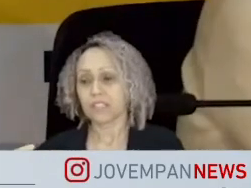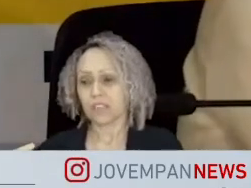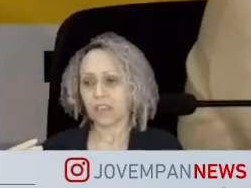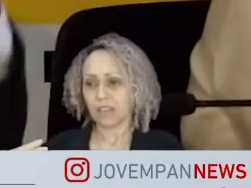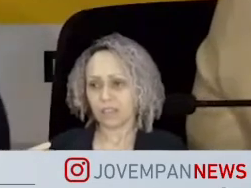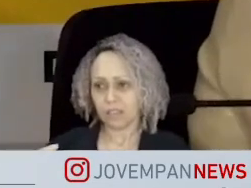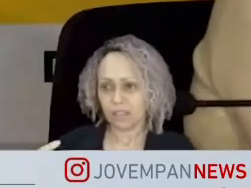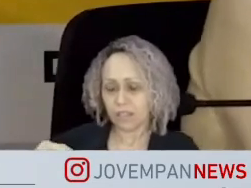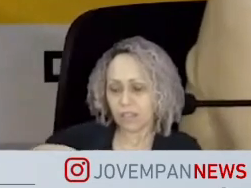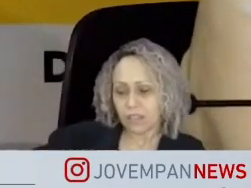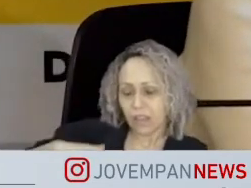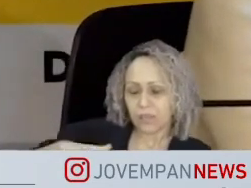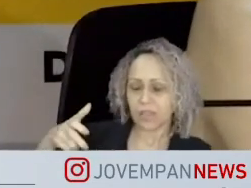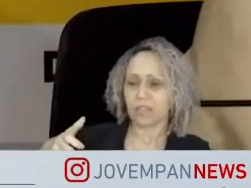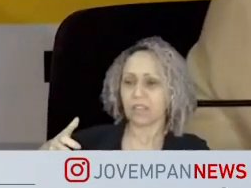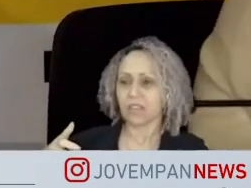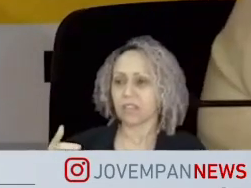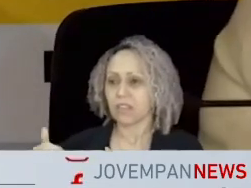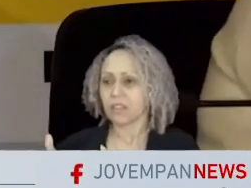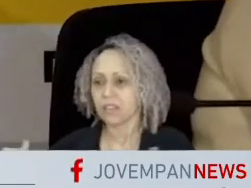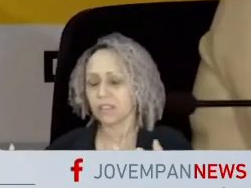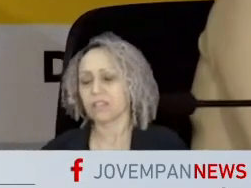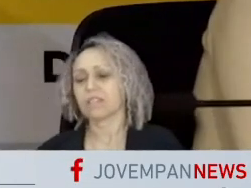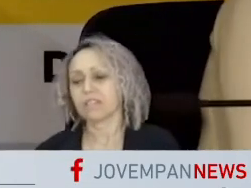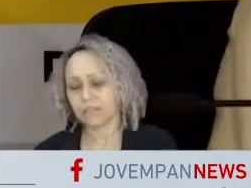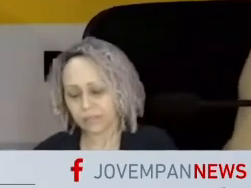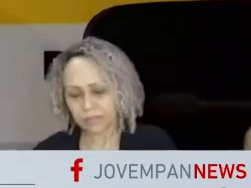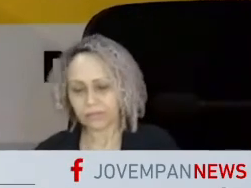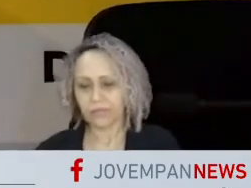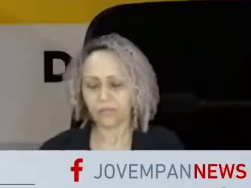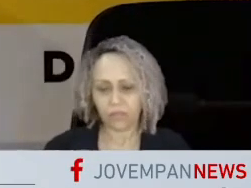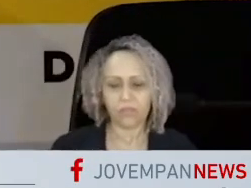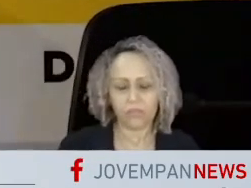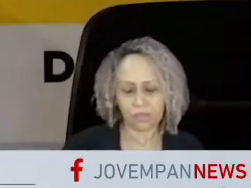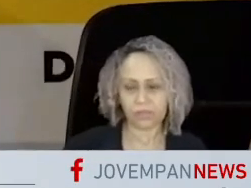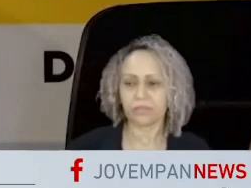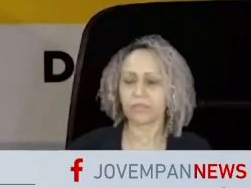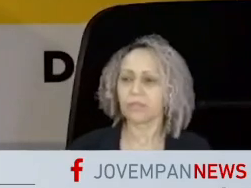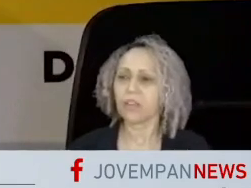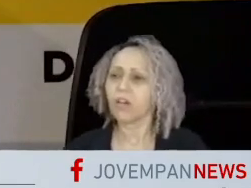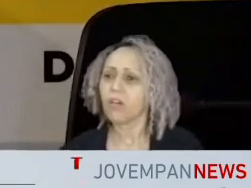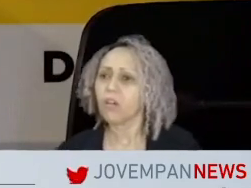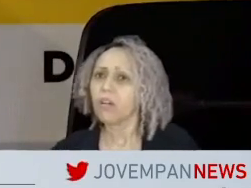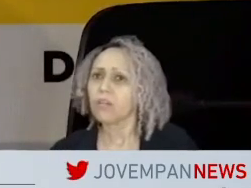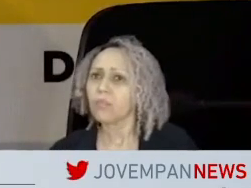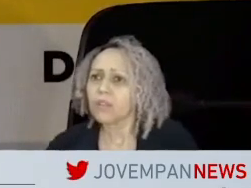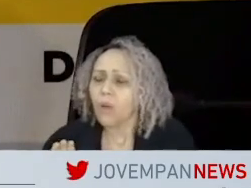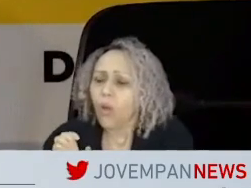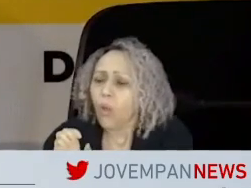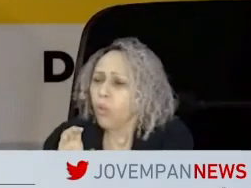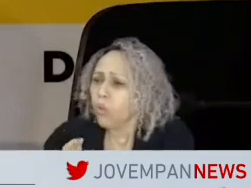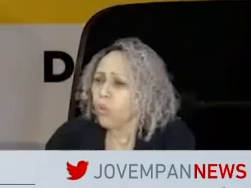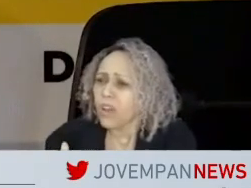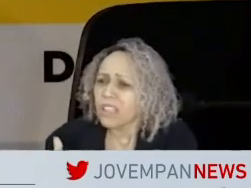que você pegar e jogar tudo na economia, que, por exemplo, toda a demanda intra-governo está no Ministério de Planejamento e Orçamento. É